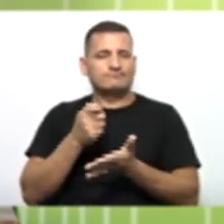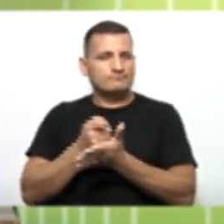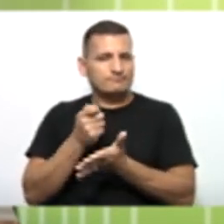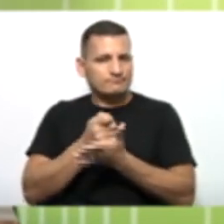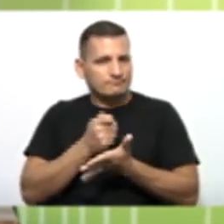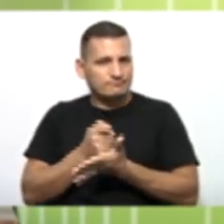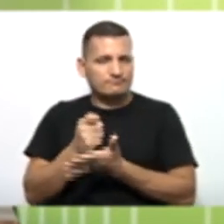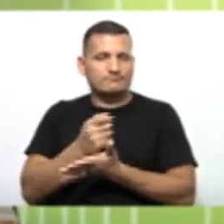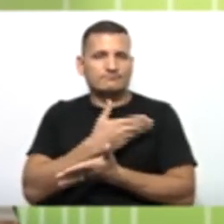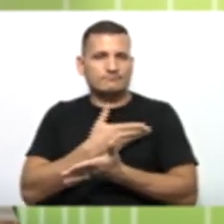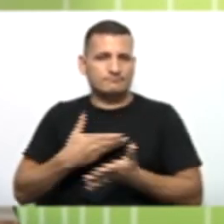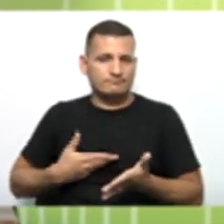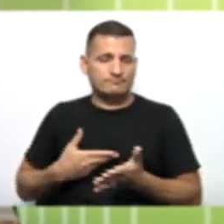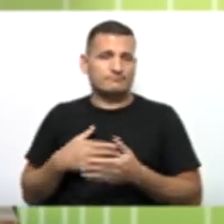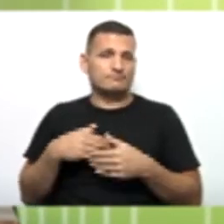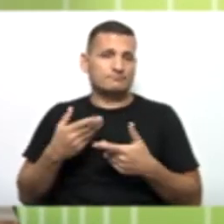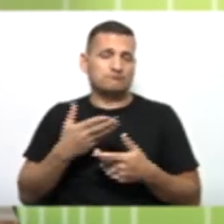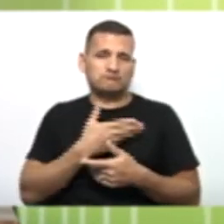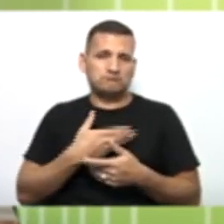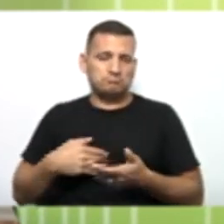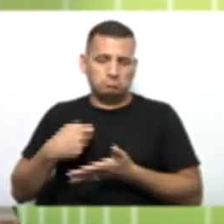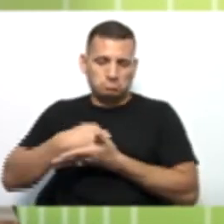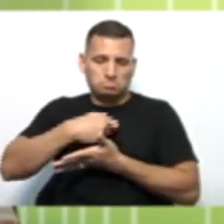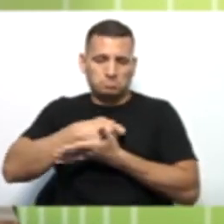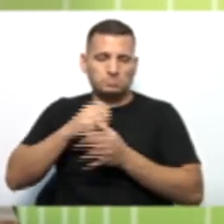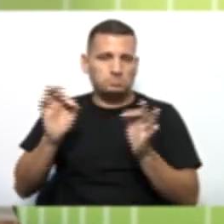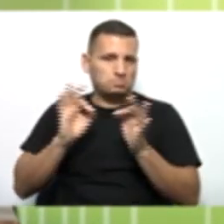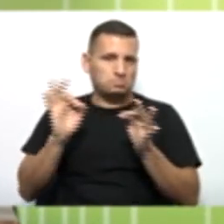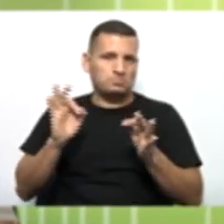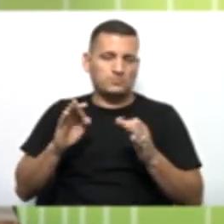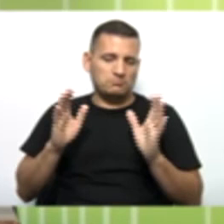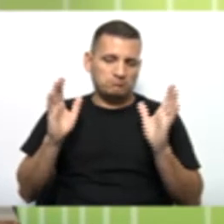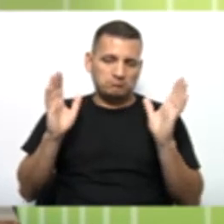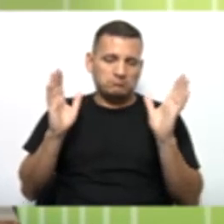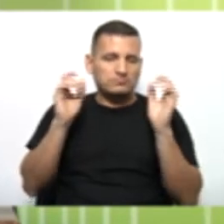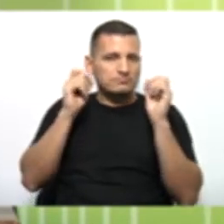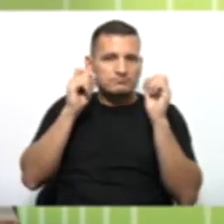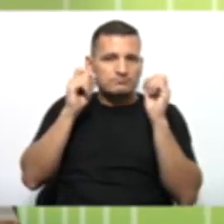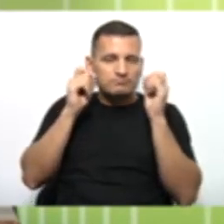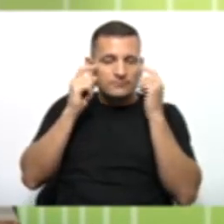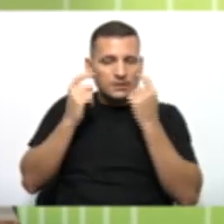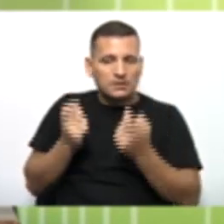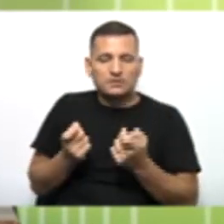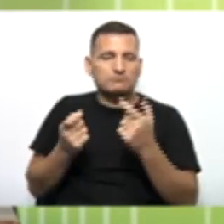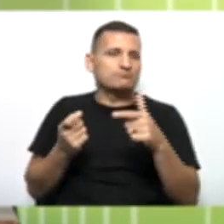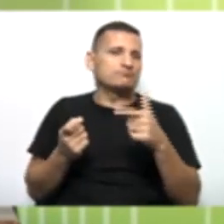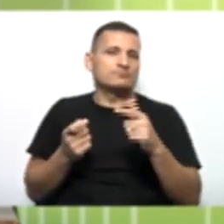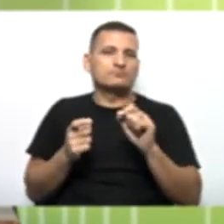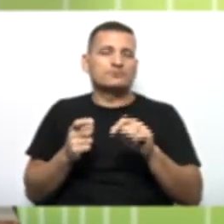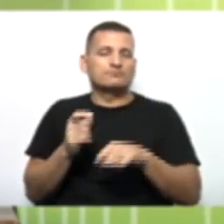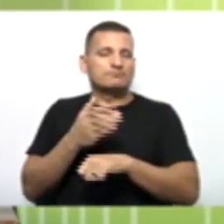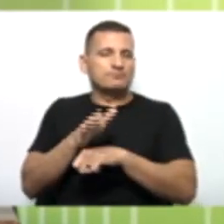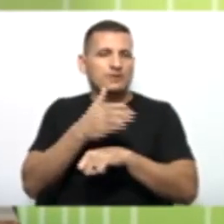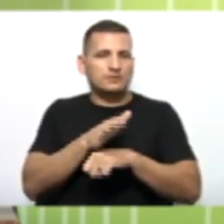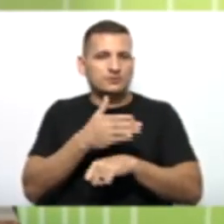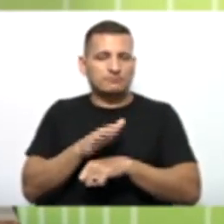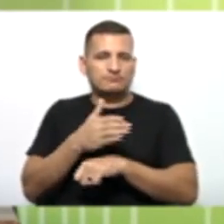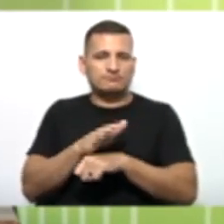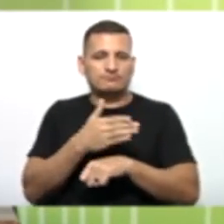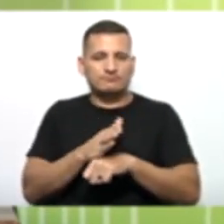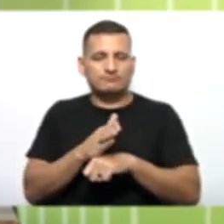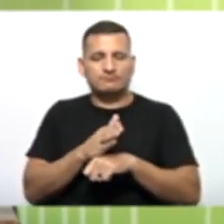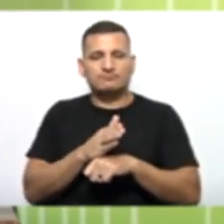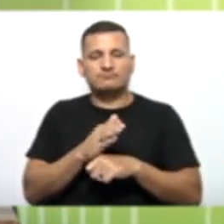governo, como não tem uma cobrança, também não tem interesse de implementar práticas